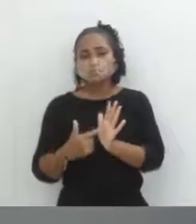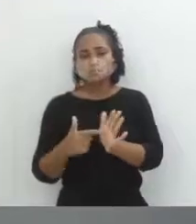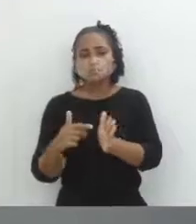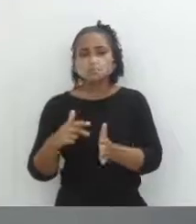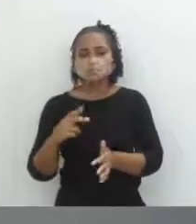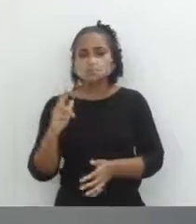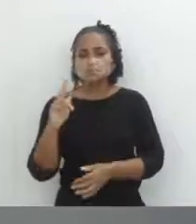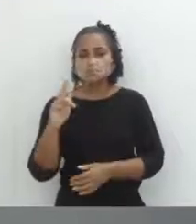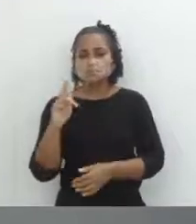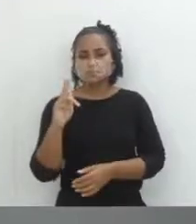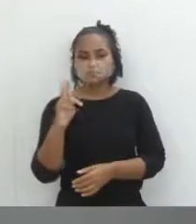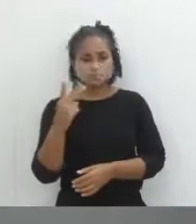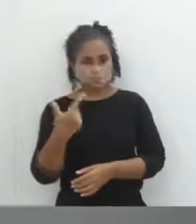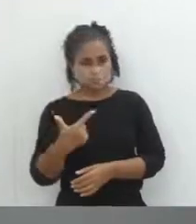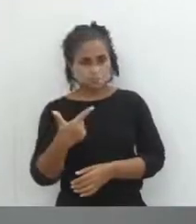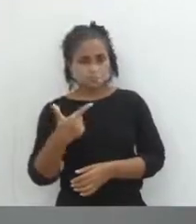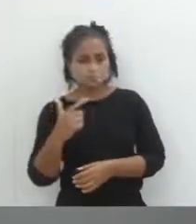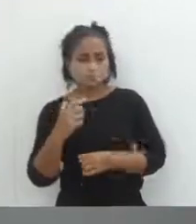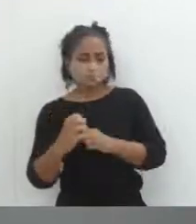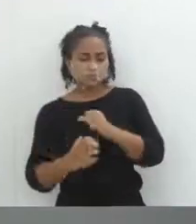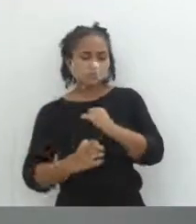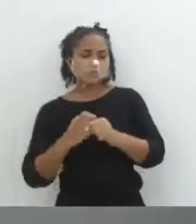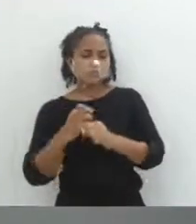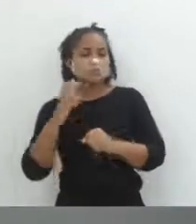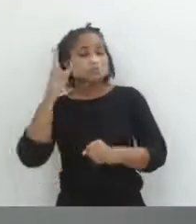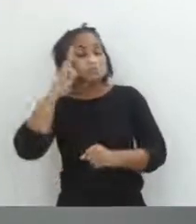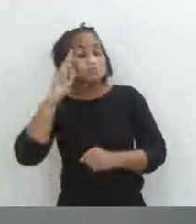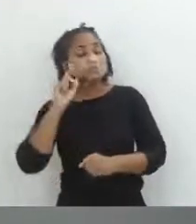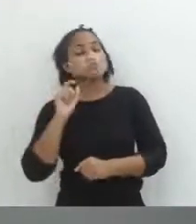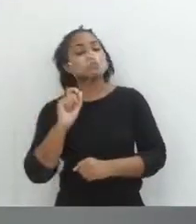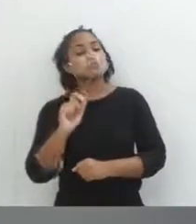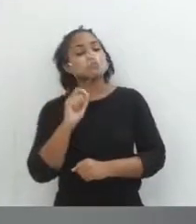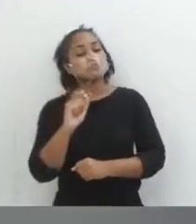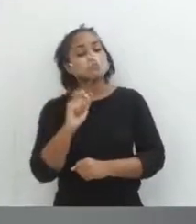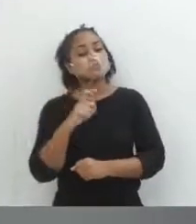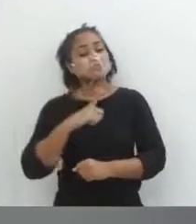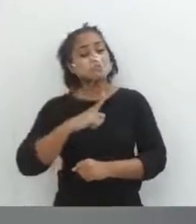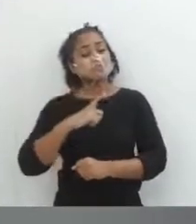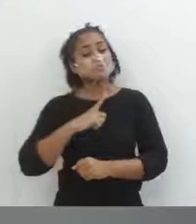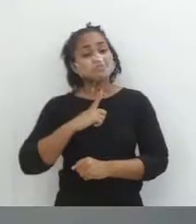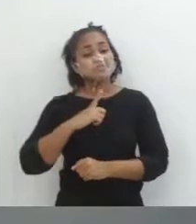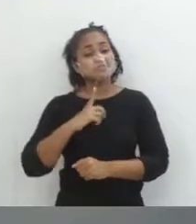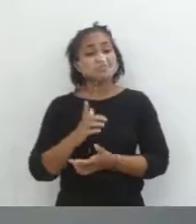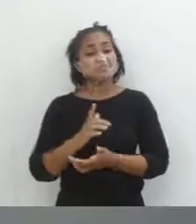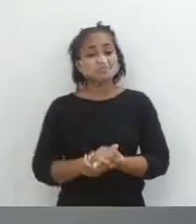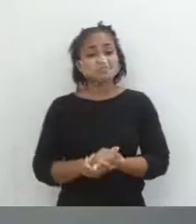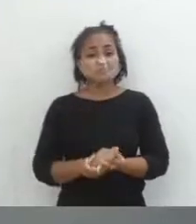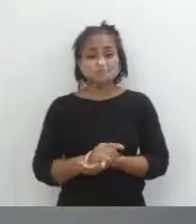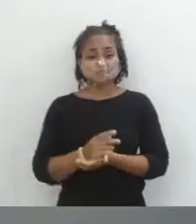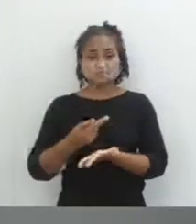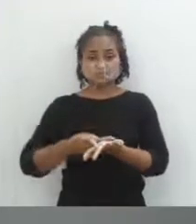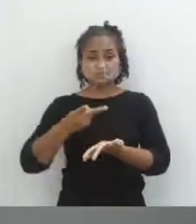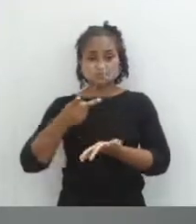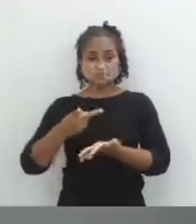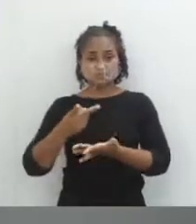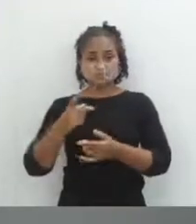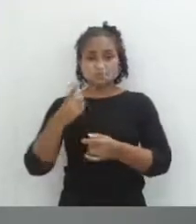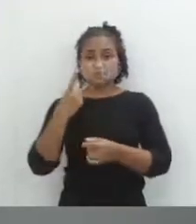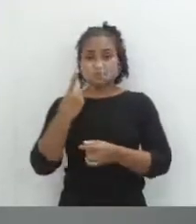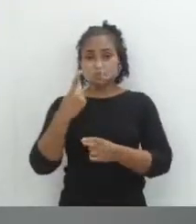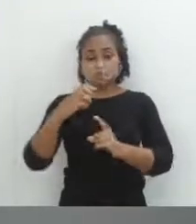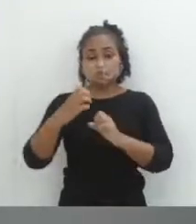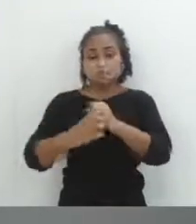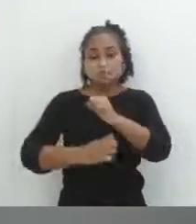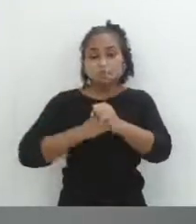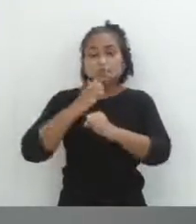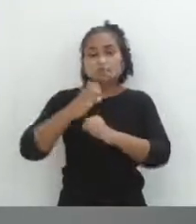2 hidrogênios com o oxigênio, lembrando que o hidrogênio eles apresentam apenas um elétron e